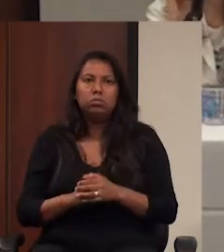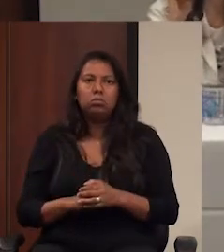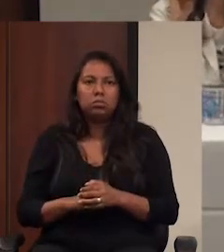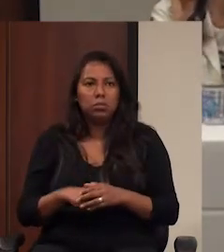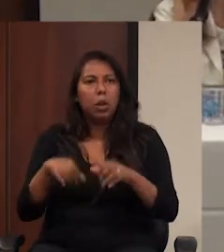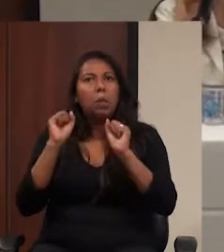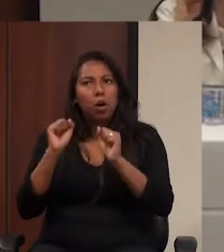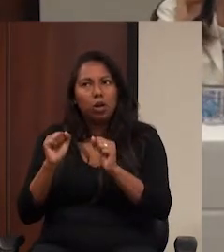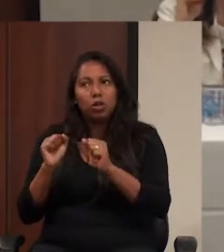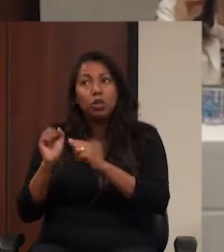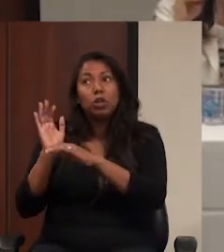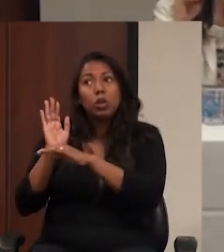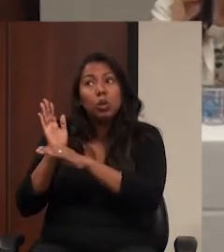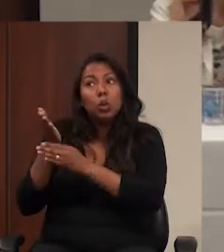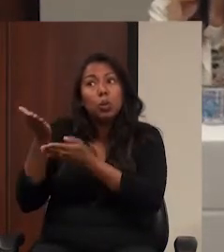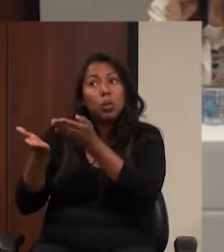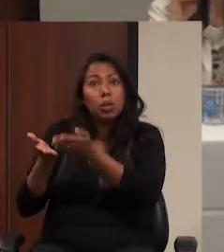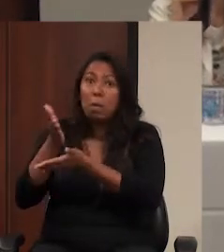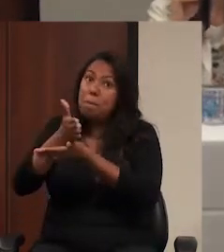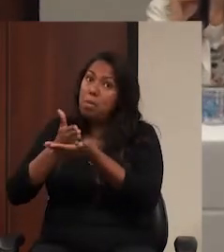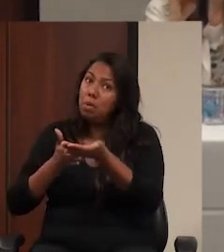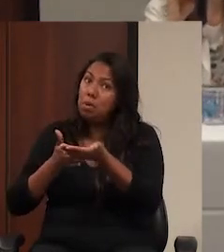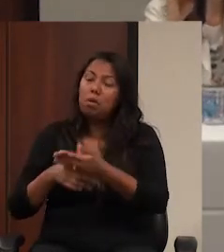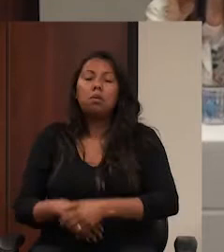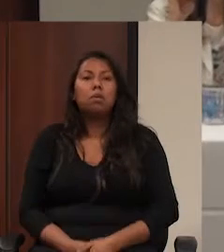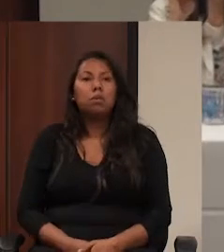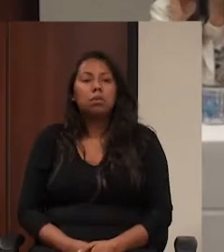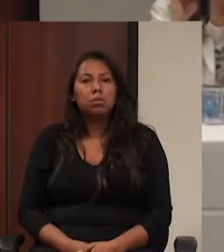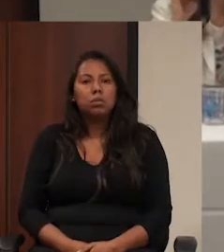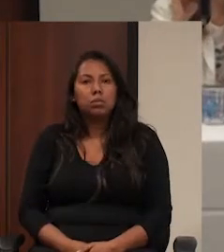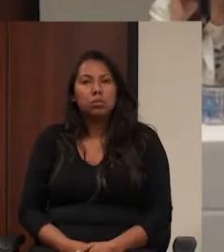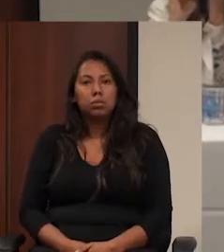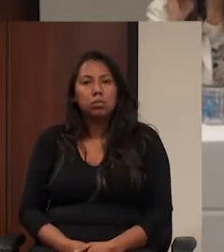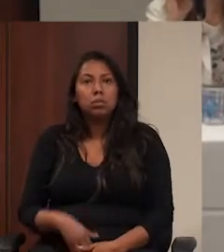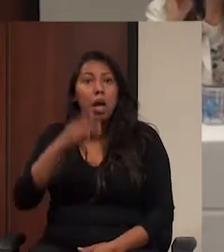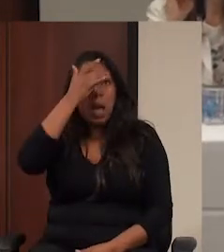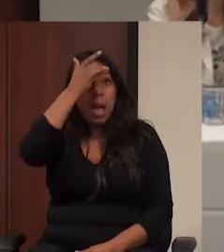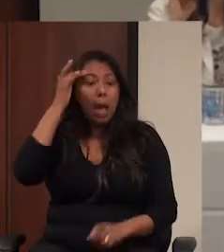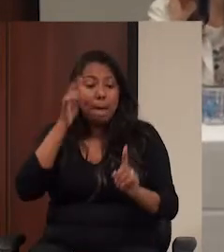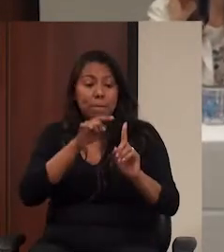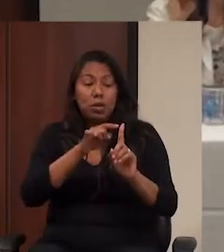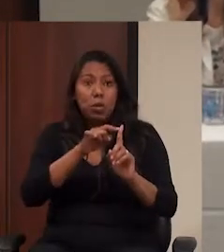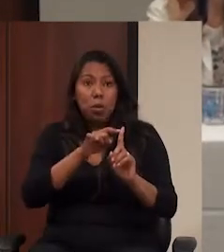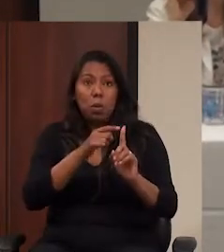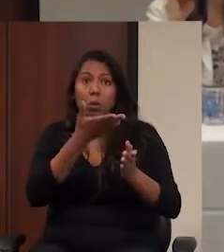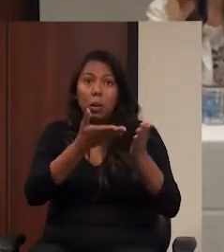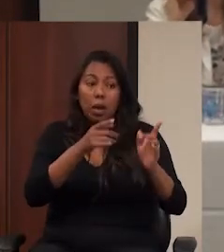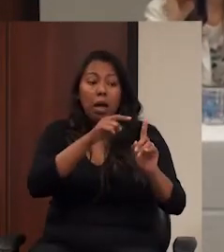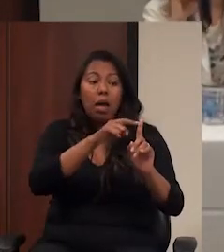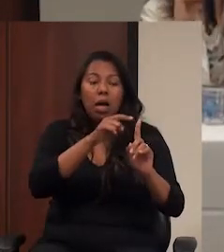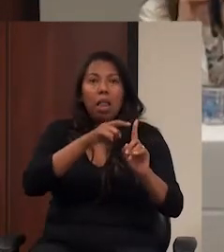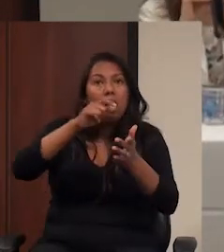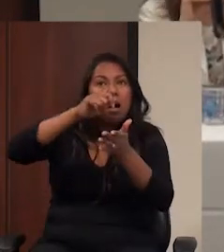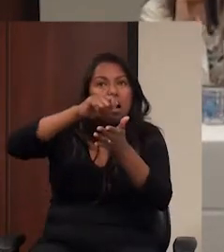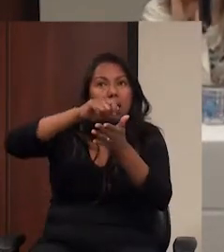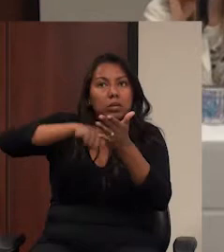da curatela parcial. Quem está em situação de curatela não pode assinar contrato ou gerenciar conta bancária,